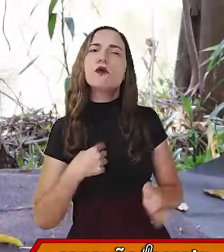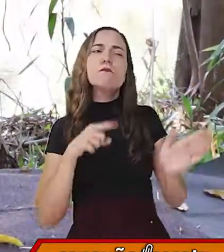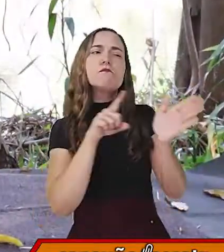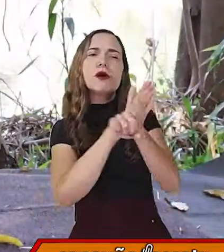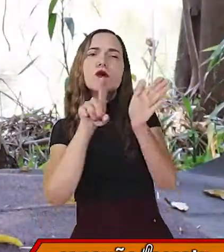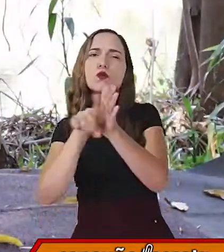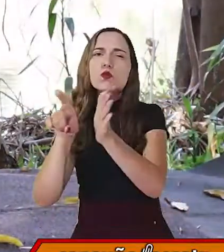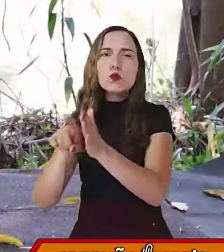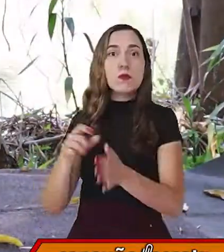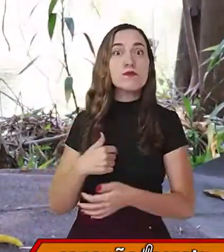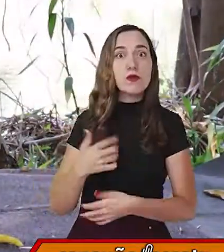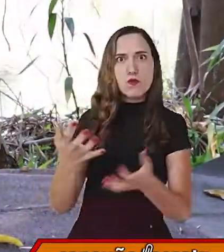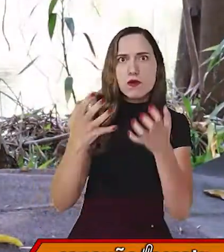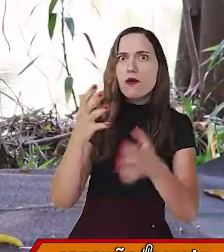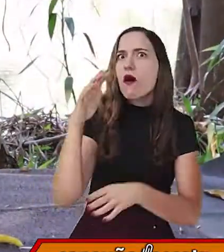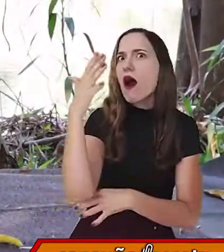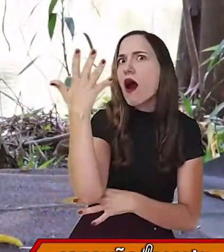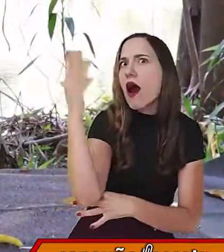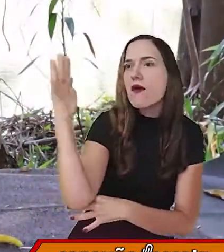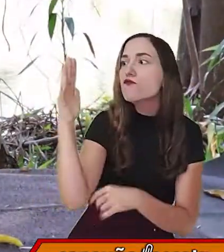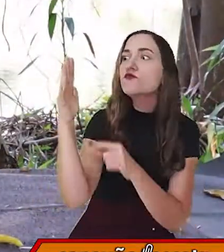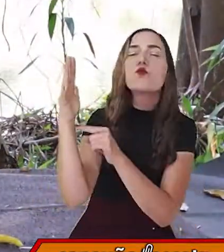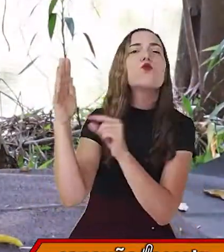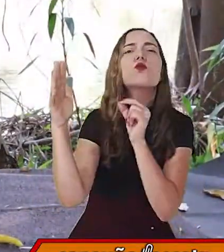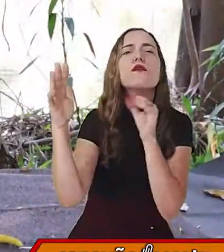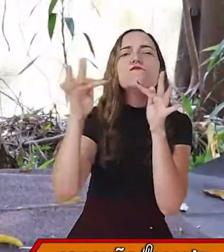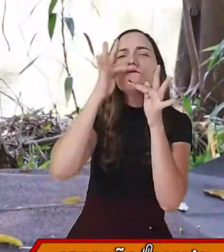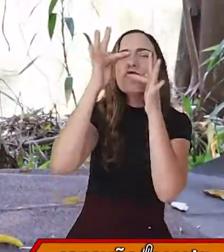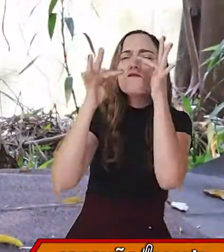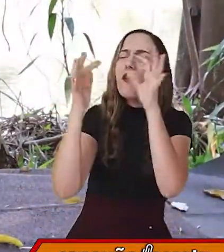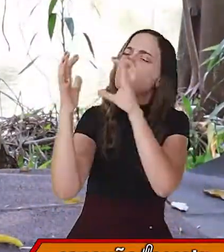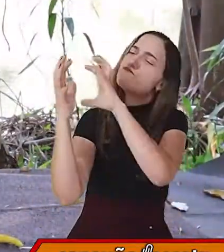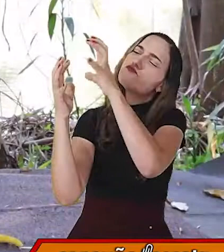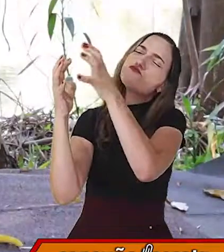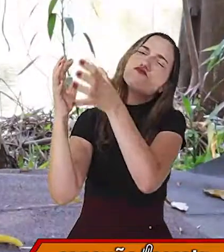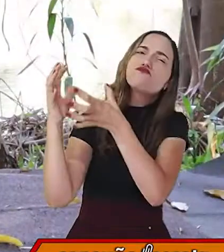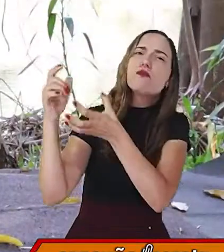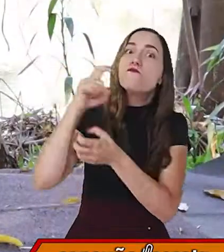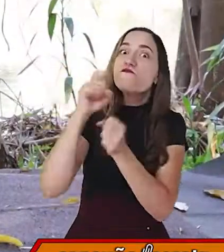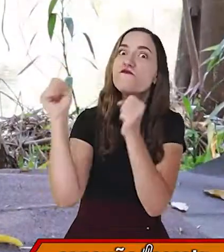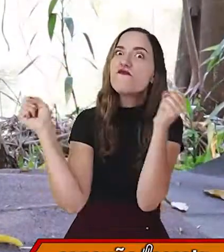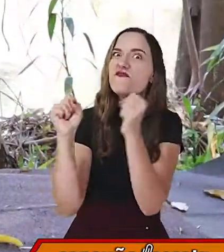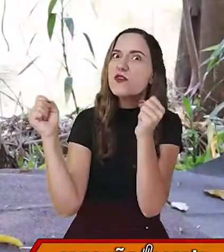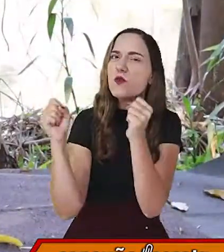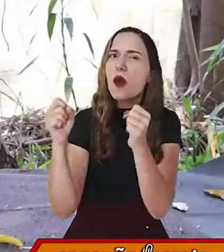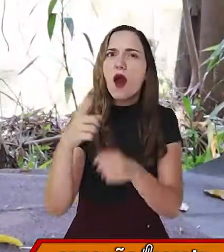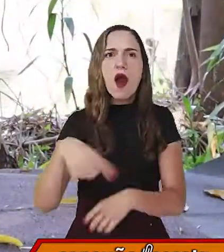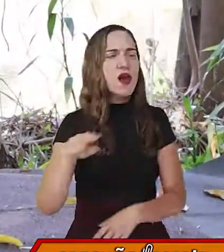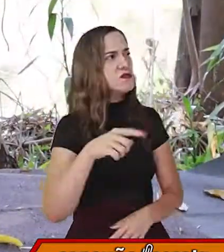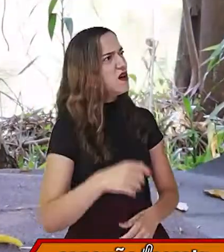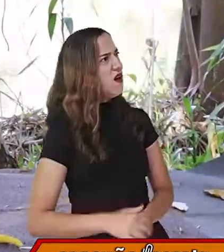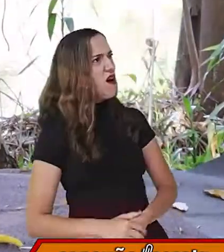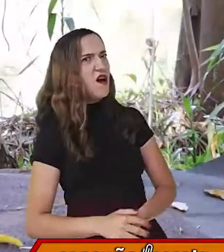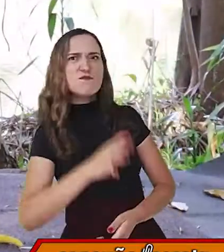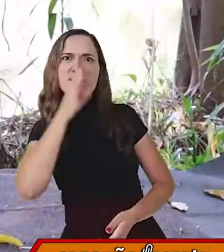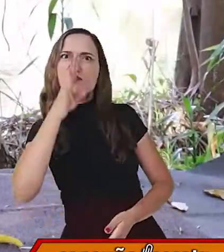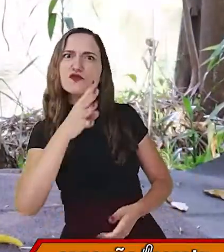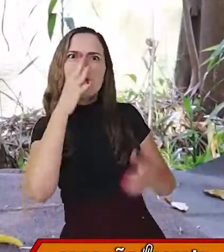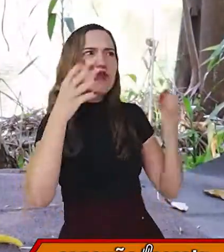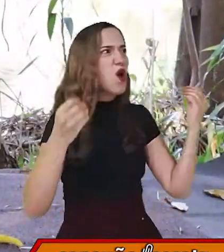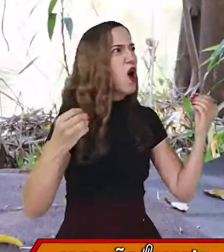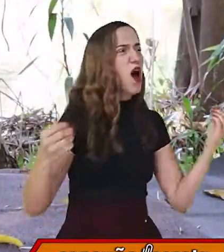olha, eu quero uma árvore que ela floresça no inverno. As árvores ficaram